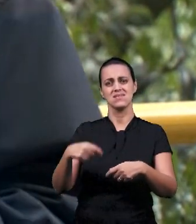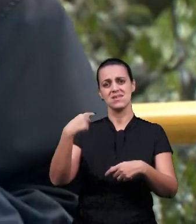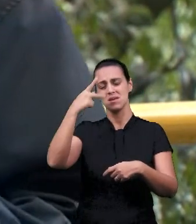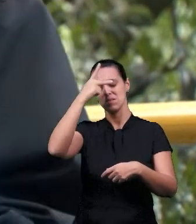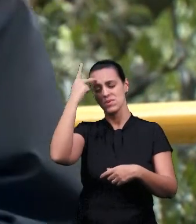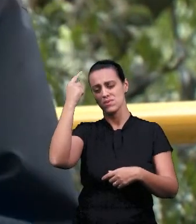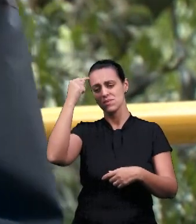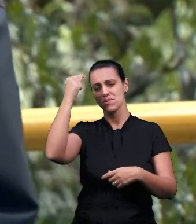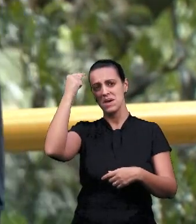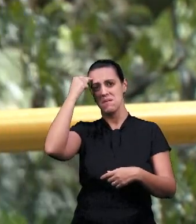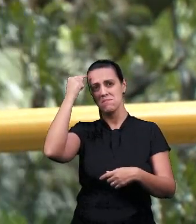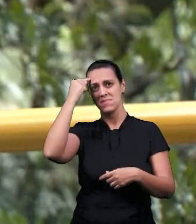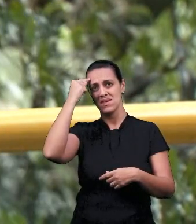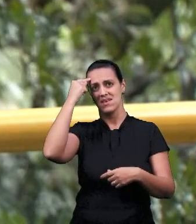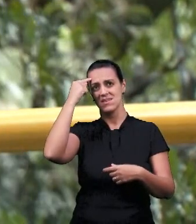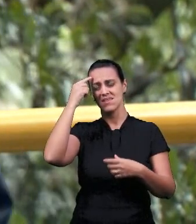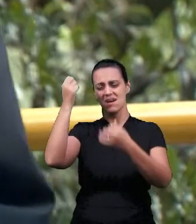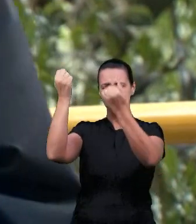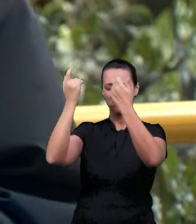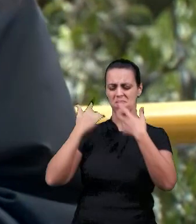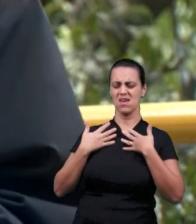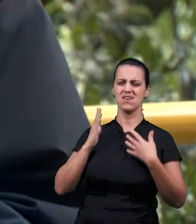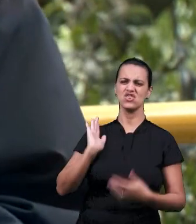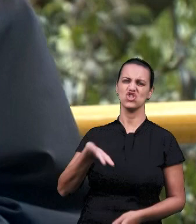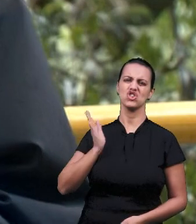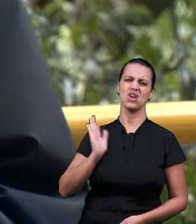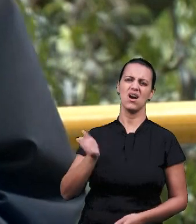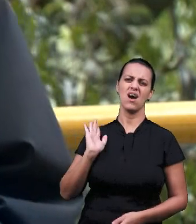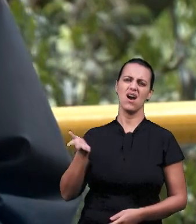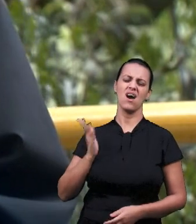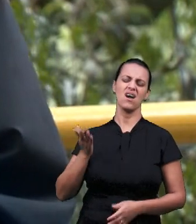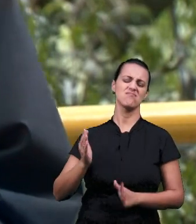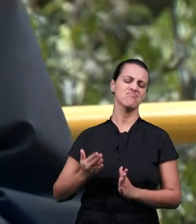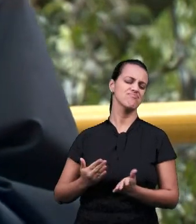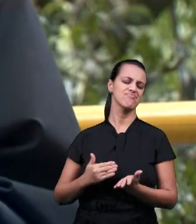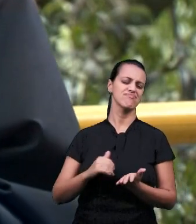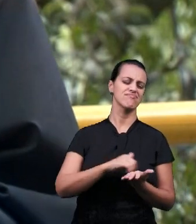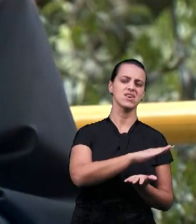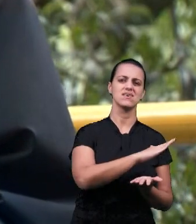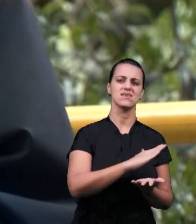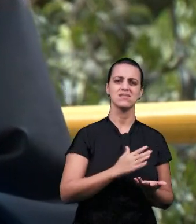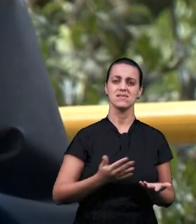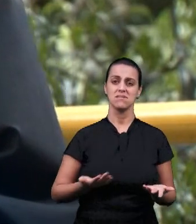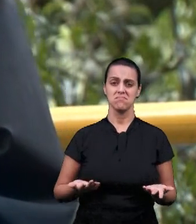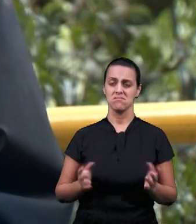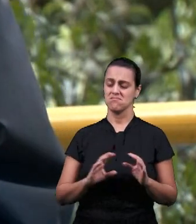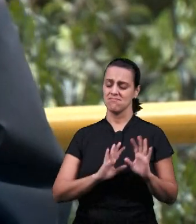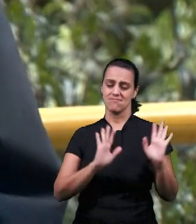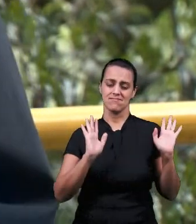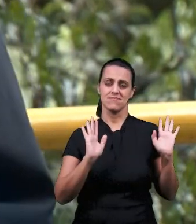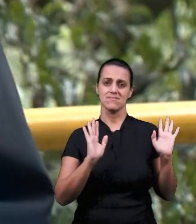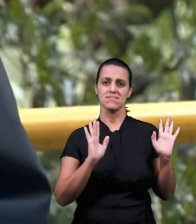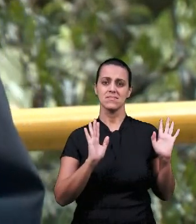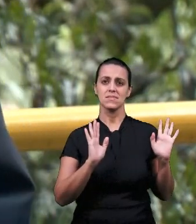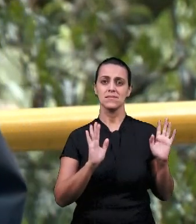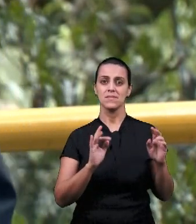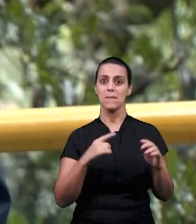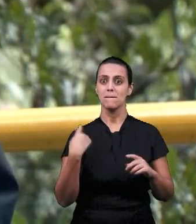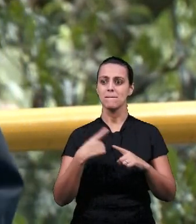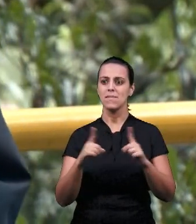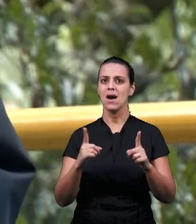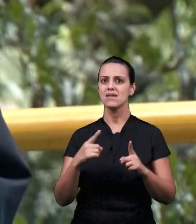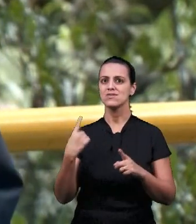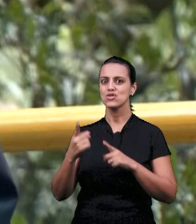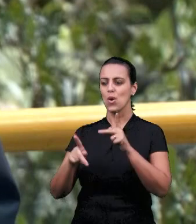que receberam já uma bênção e podem ir embora sozinhos. Não há problema nenhum. A nossa grande preocupação é que o nosso povo tenha